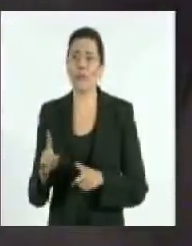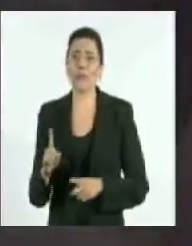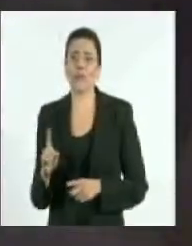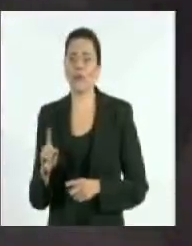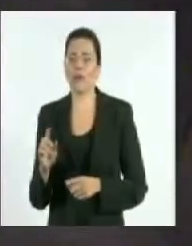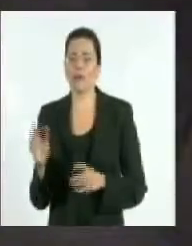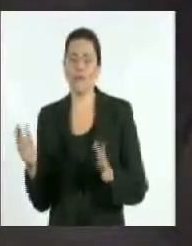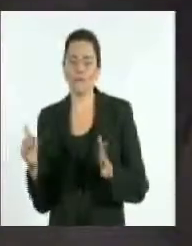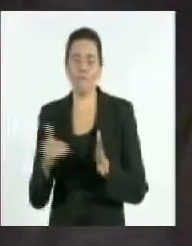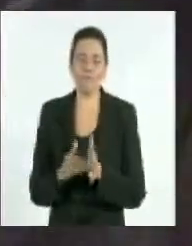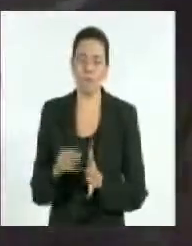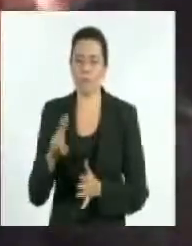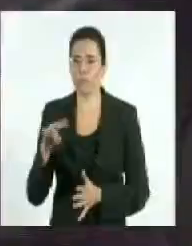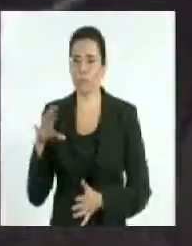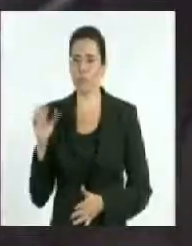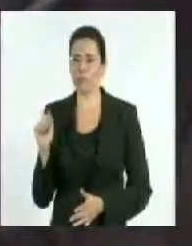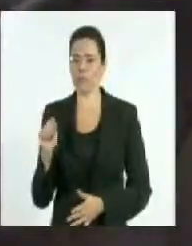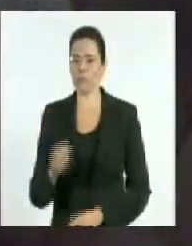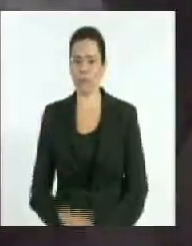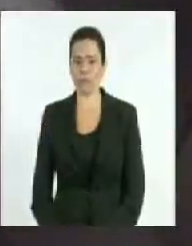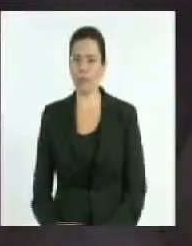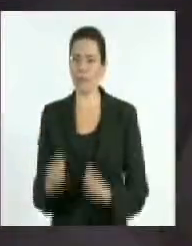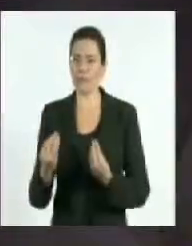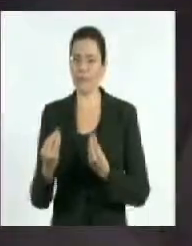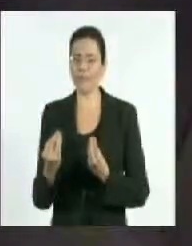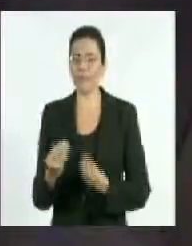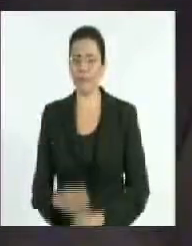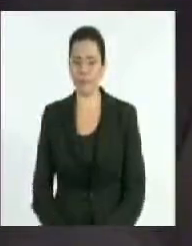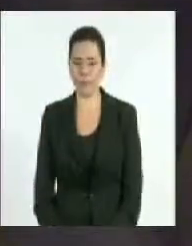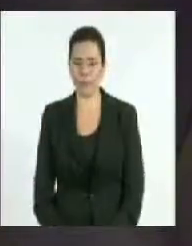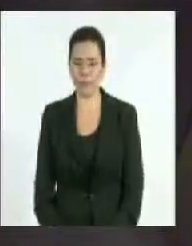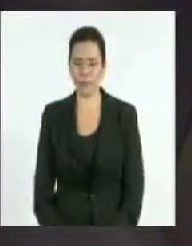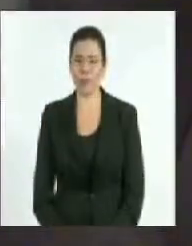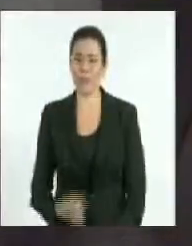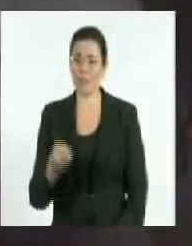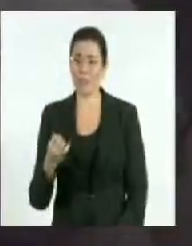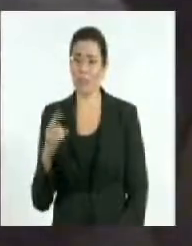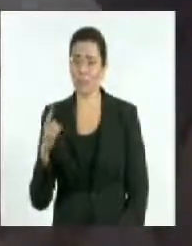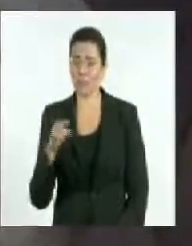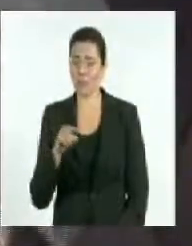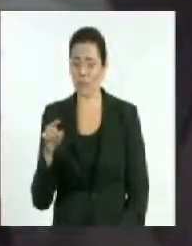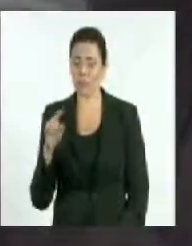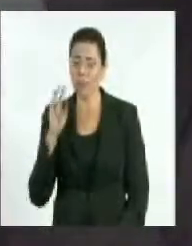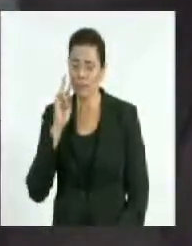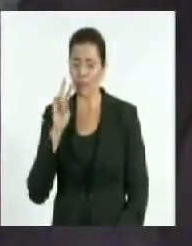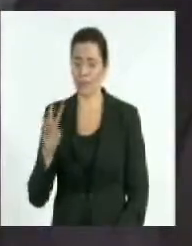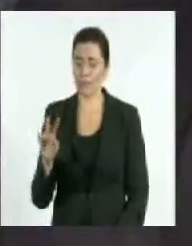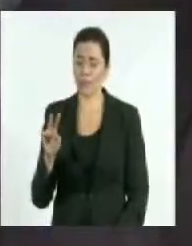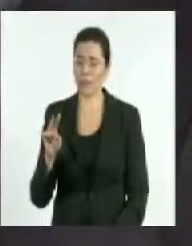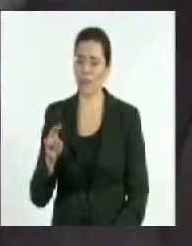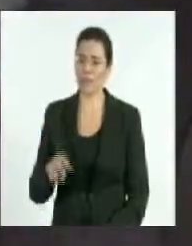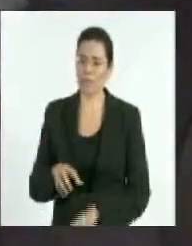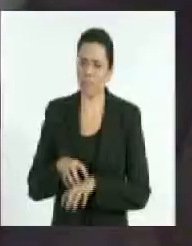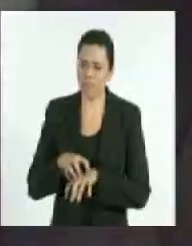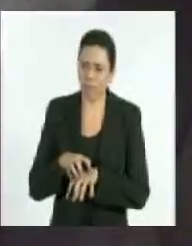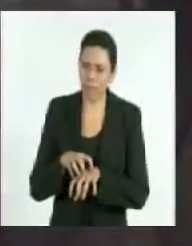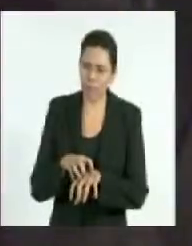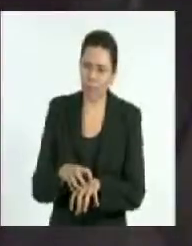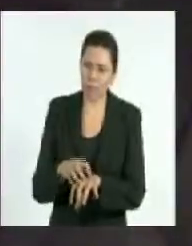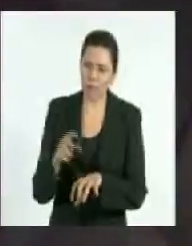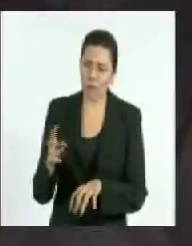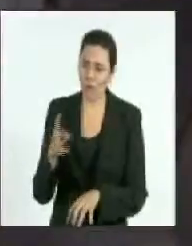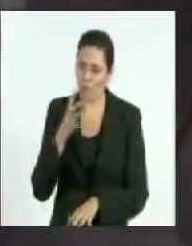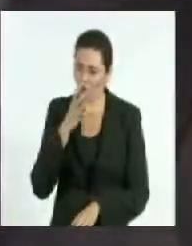já fizeram não sei quantas vezes, vai passar hoje na BR-222, onde nós trafegamos de Vitória do Mearim,